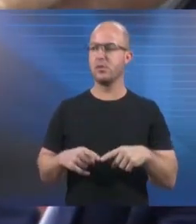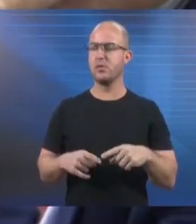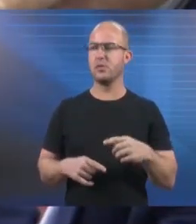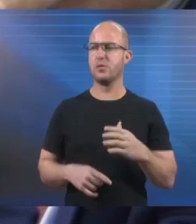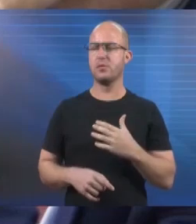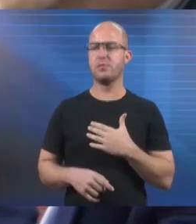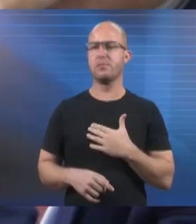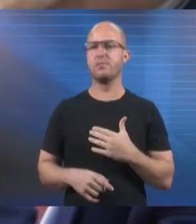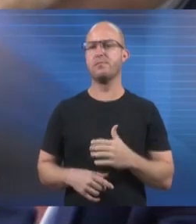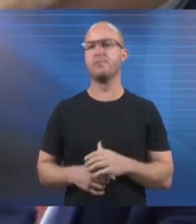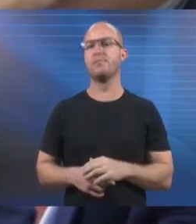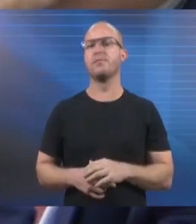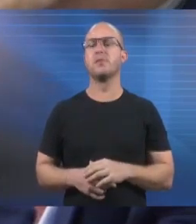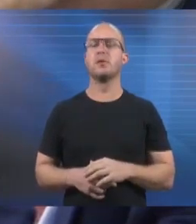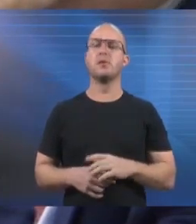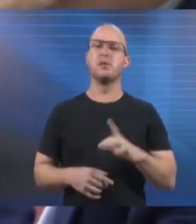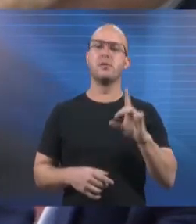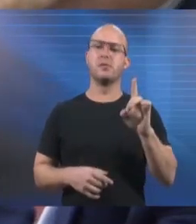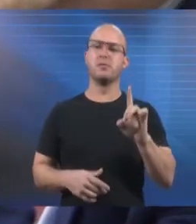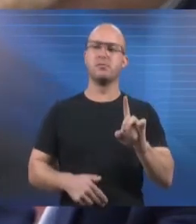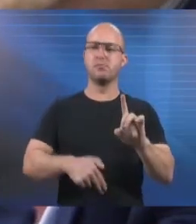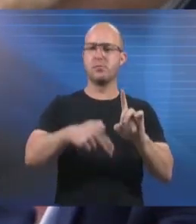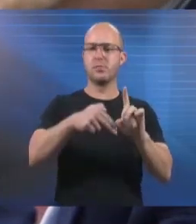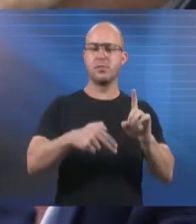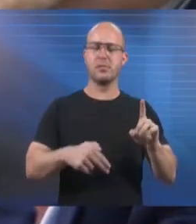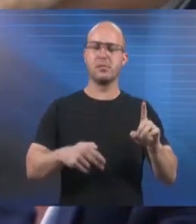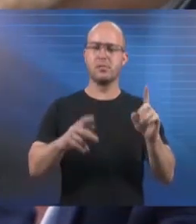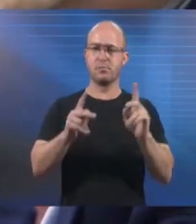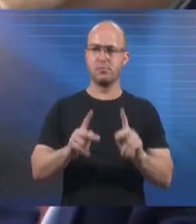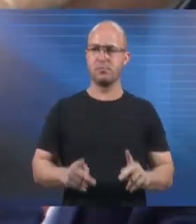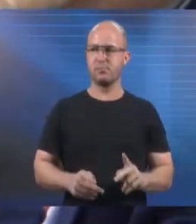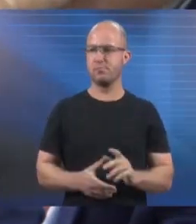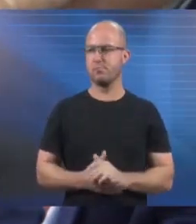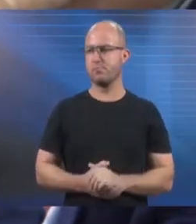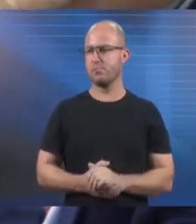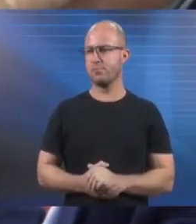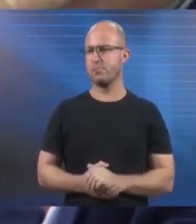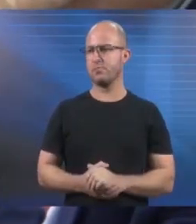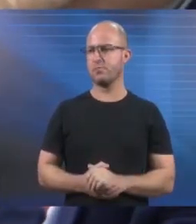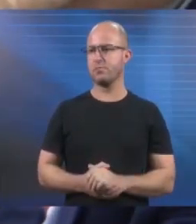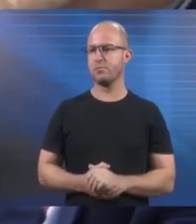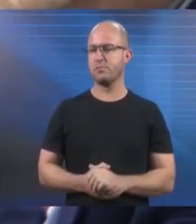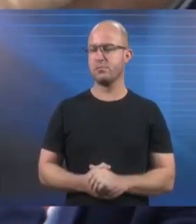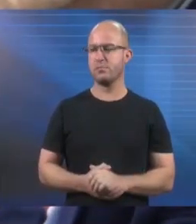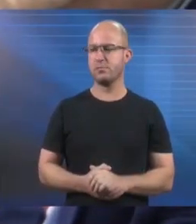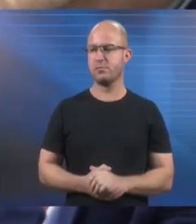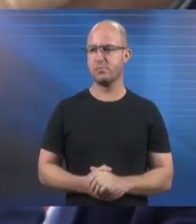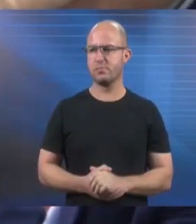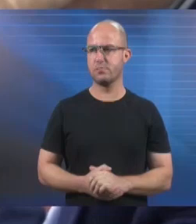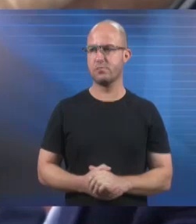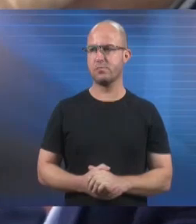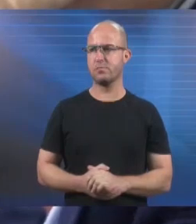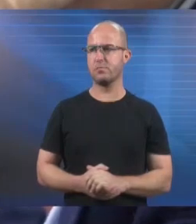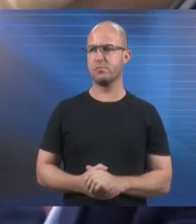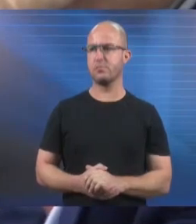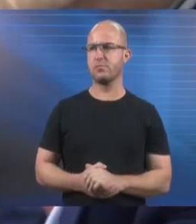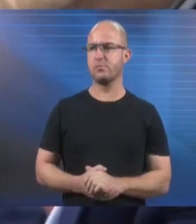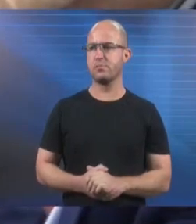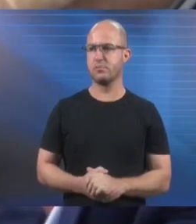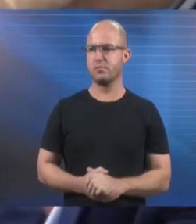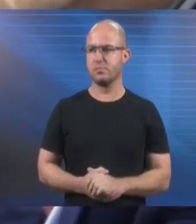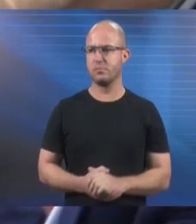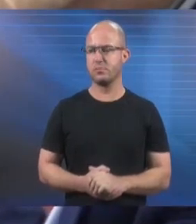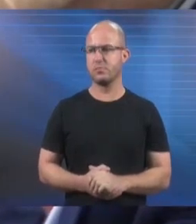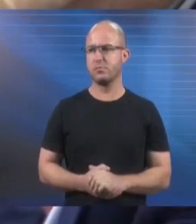família e receba em paz na eternidade senhor presidente